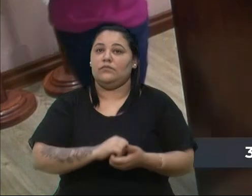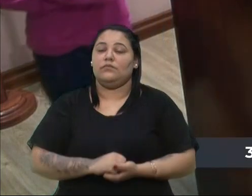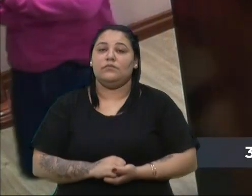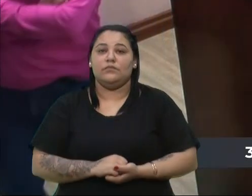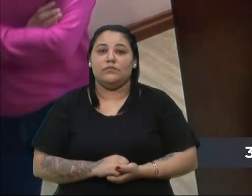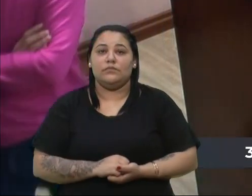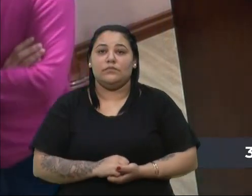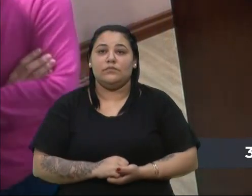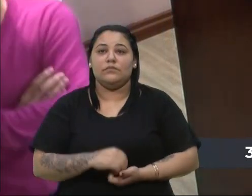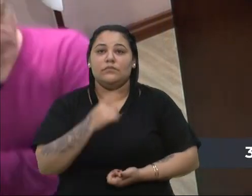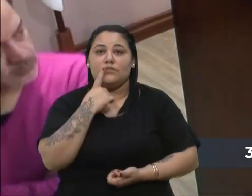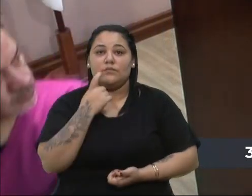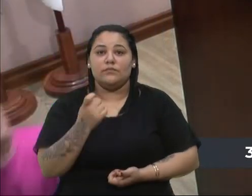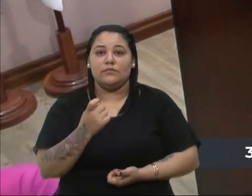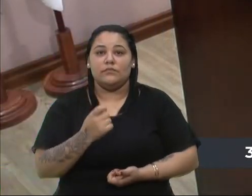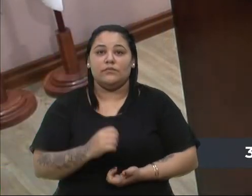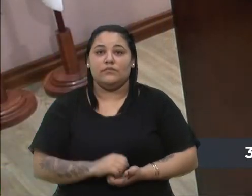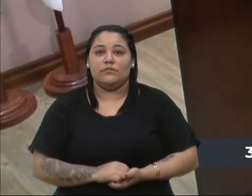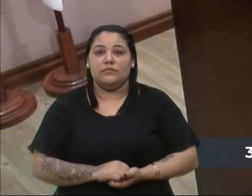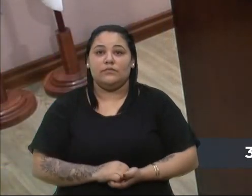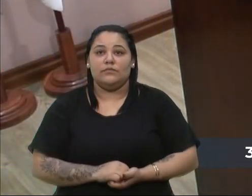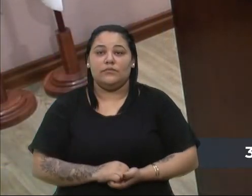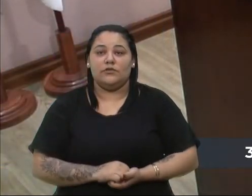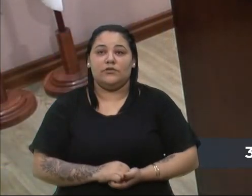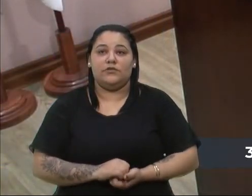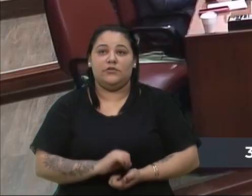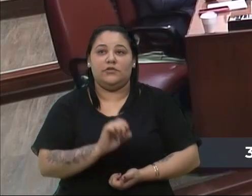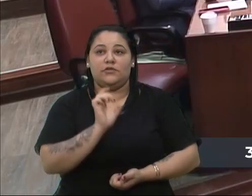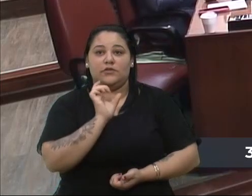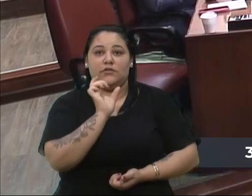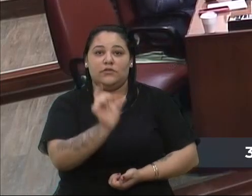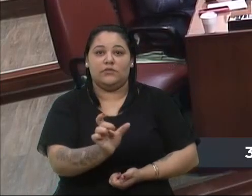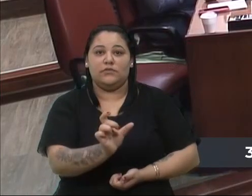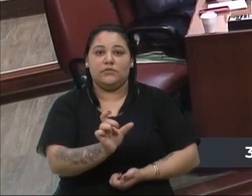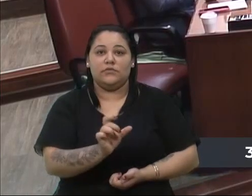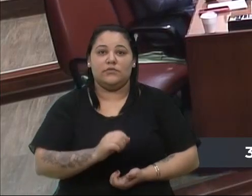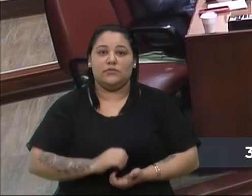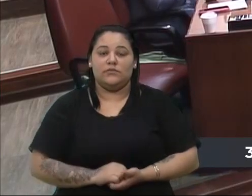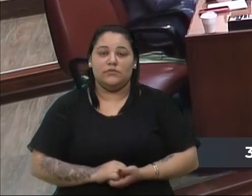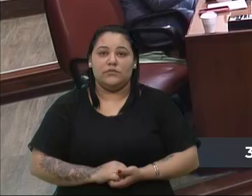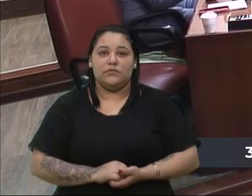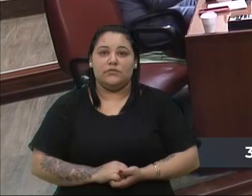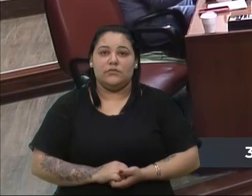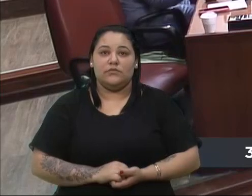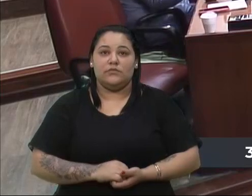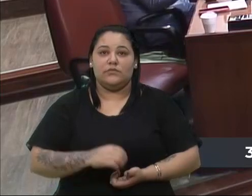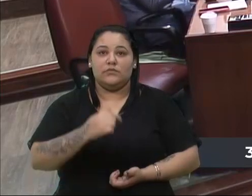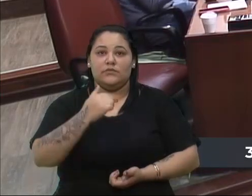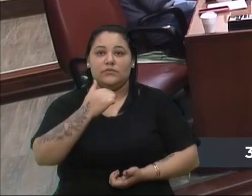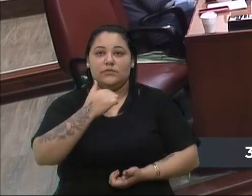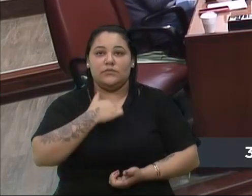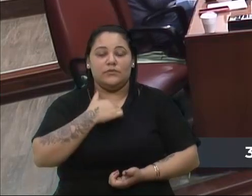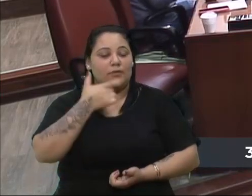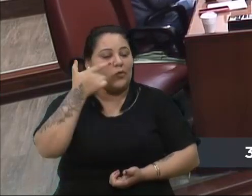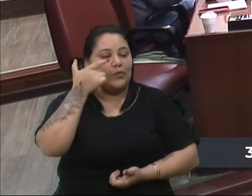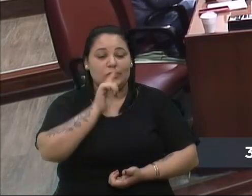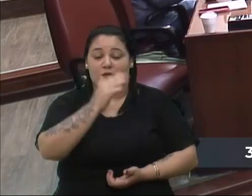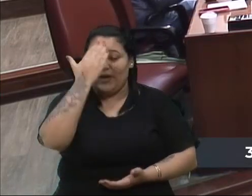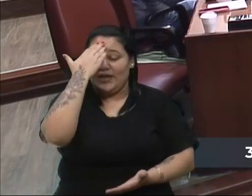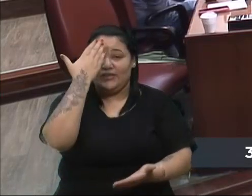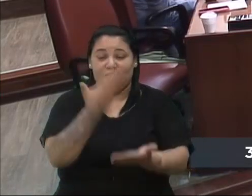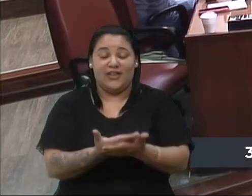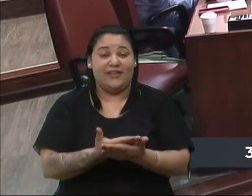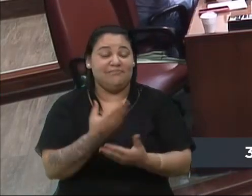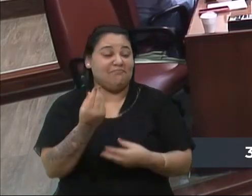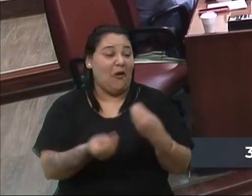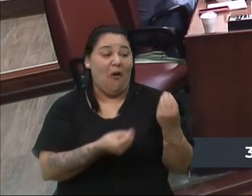agradece, abre mão. Rose Frigeri, com a palavra. Eu acho inacreditável como essa